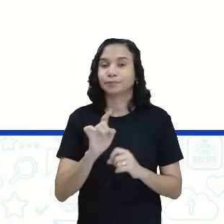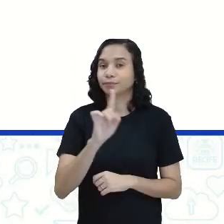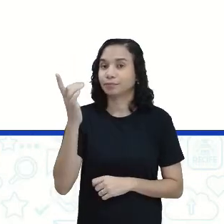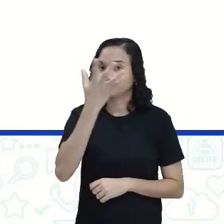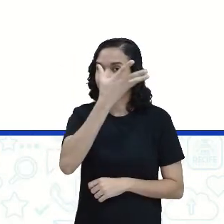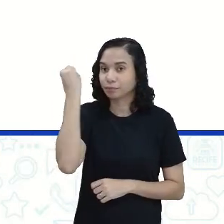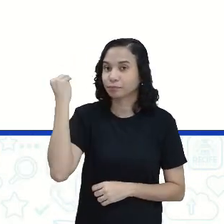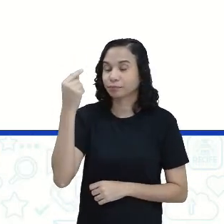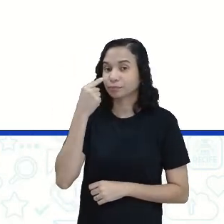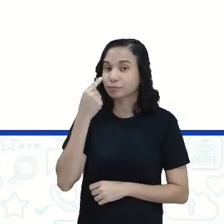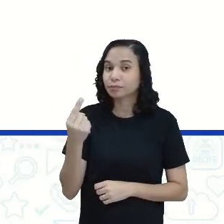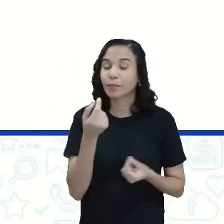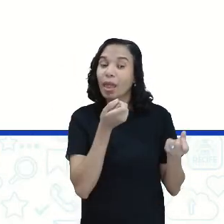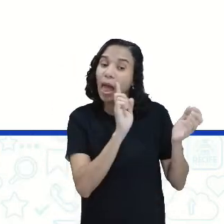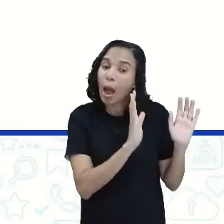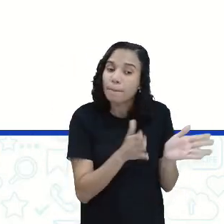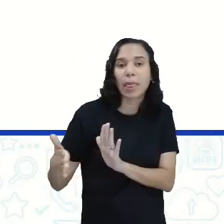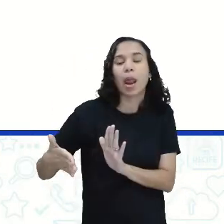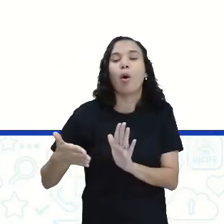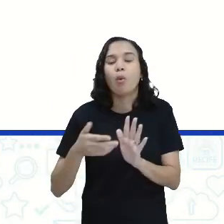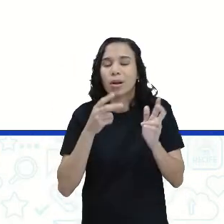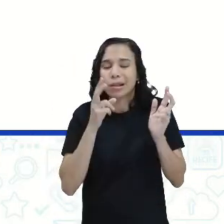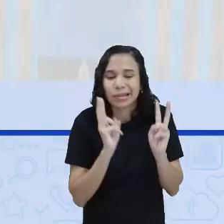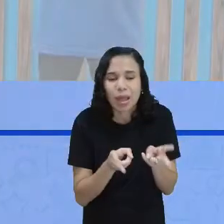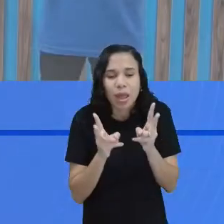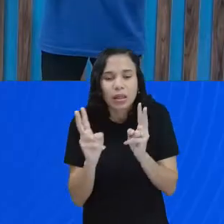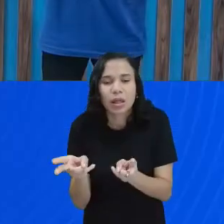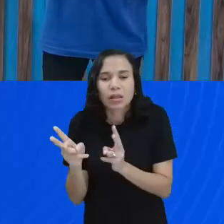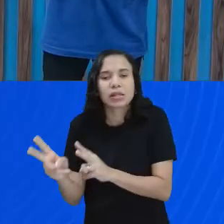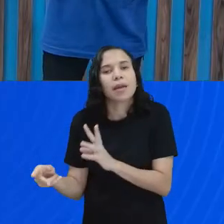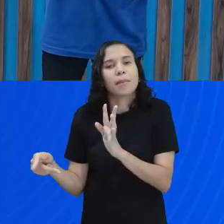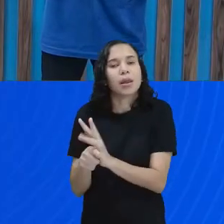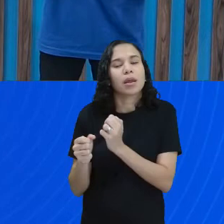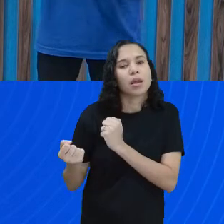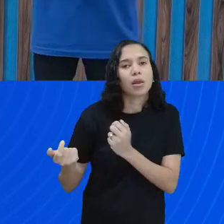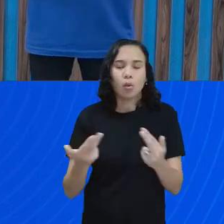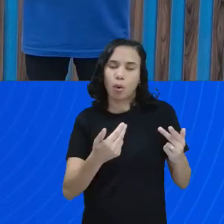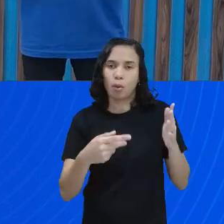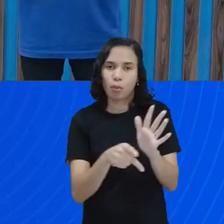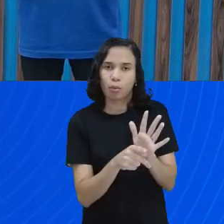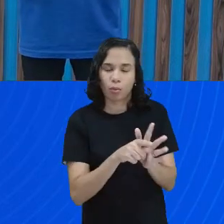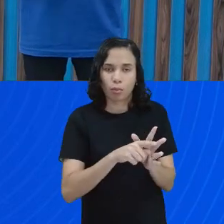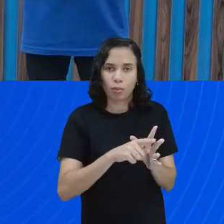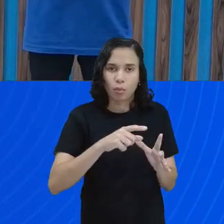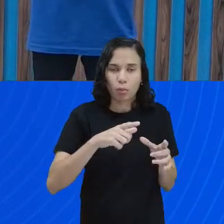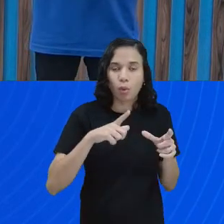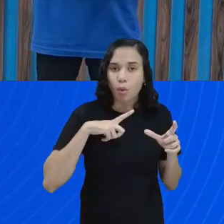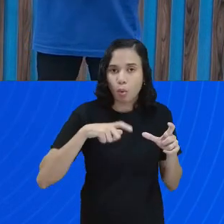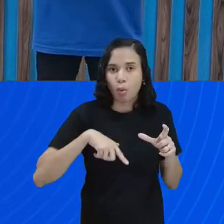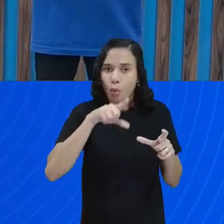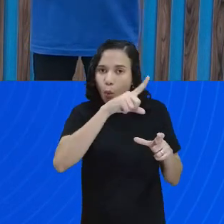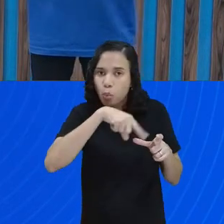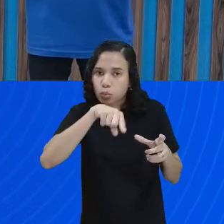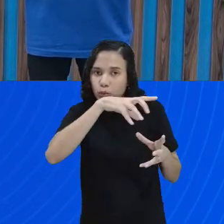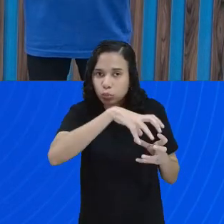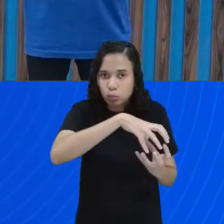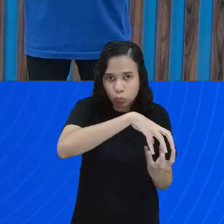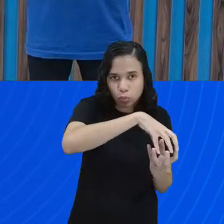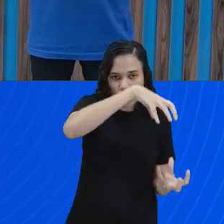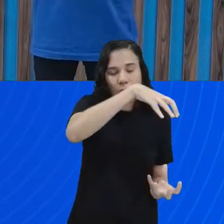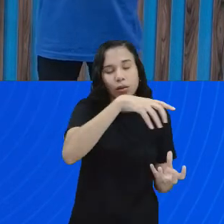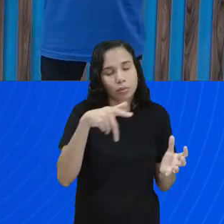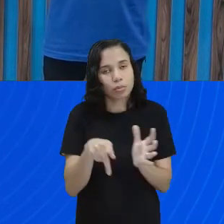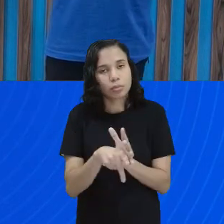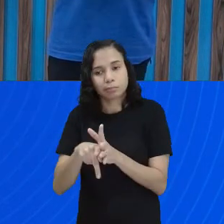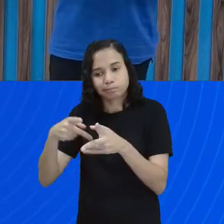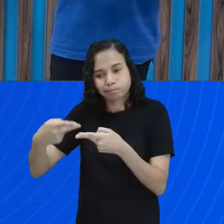não. Ou seja, é um padrão. Sempre vai ser o cilindro e o prisma, volume é a área da base vezes a altura. Eles